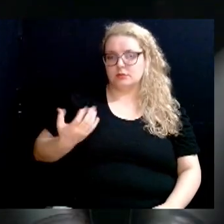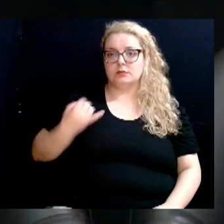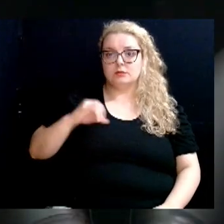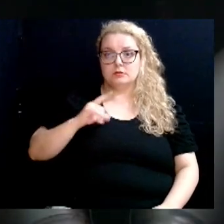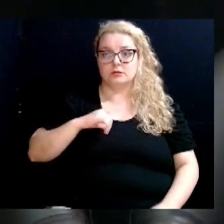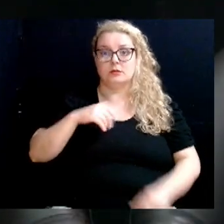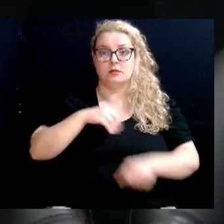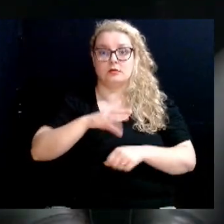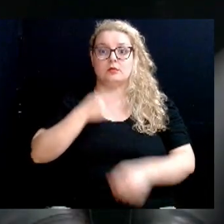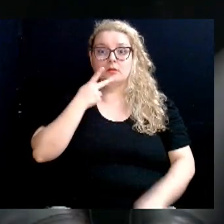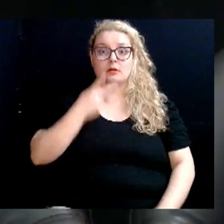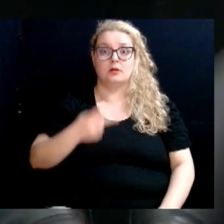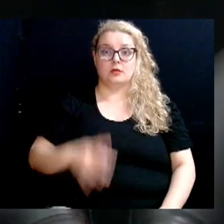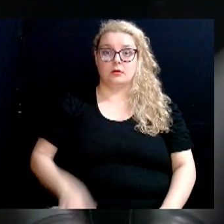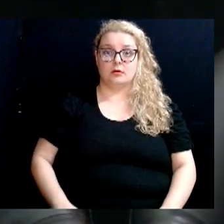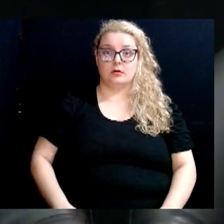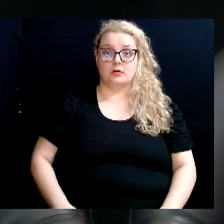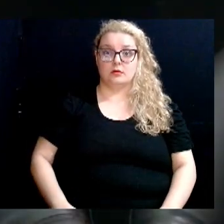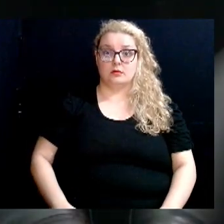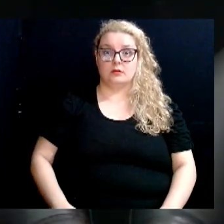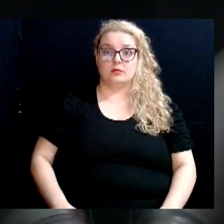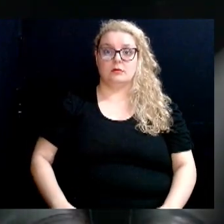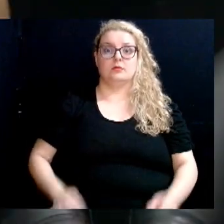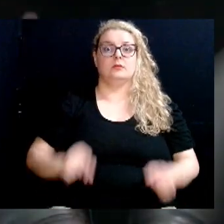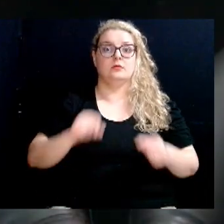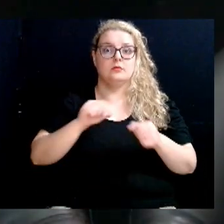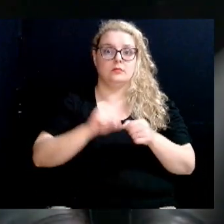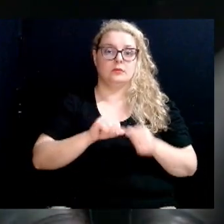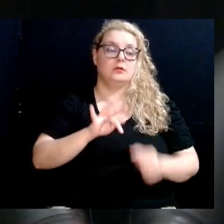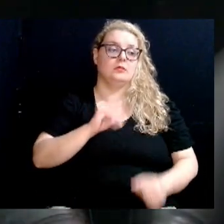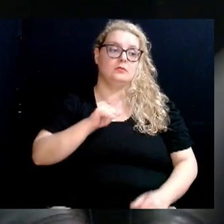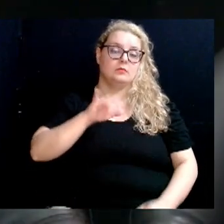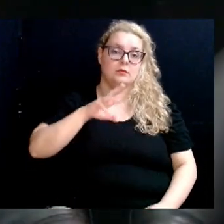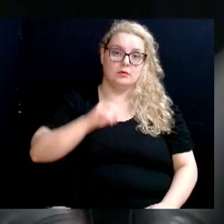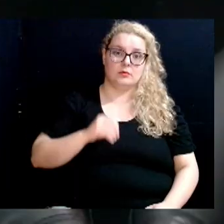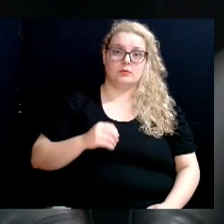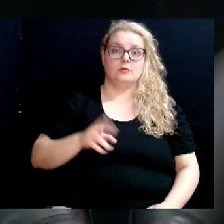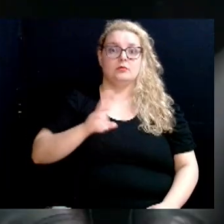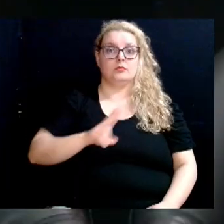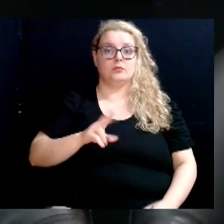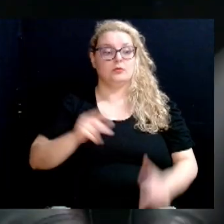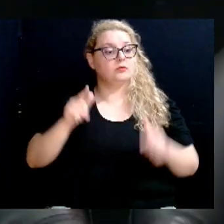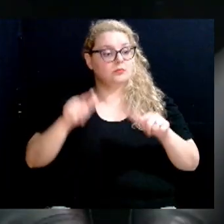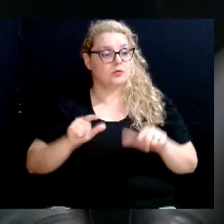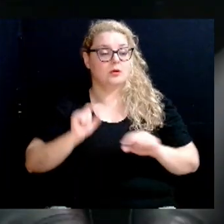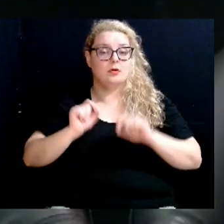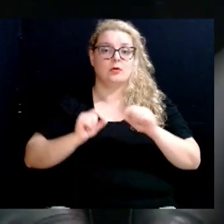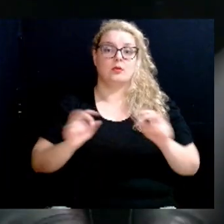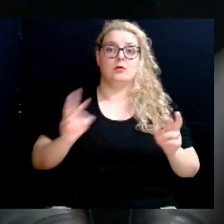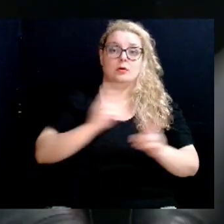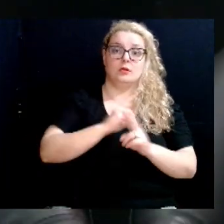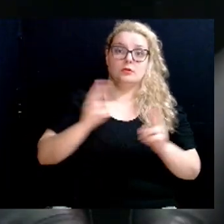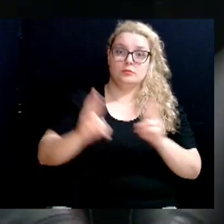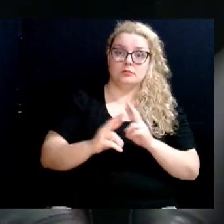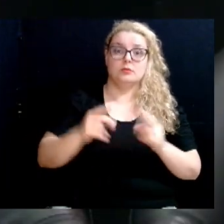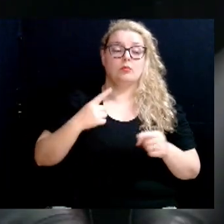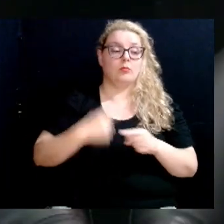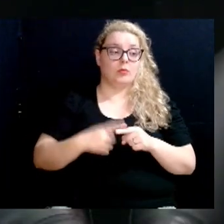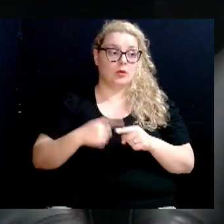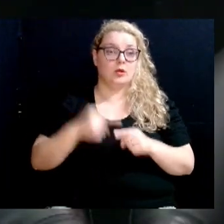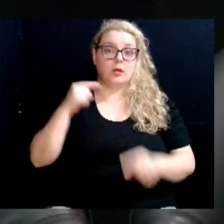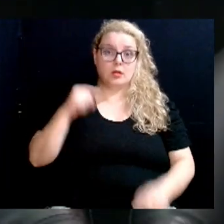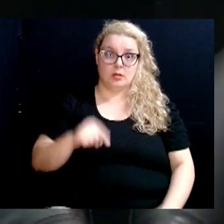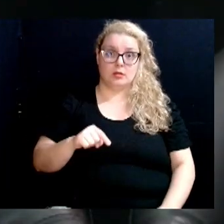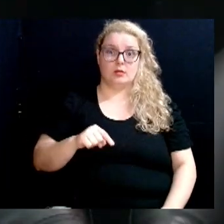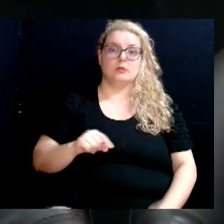isso. Faça um filtro no que você consome, no seu ambiente, com quem você relaciona, porque isso faz muita diferença